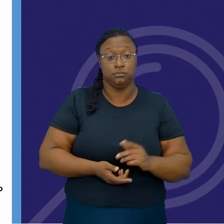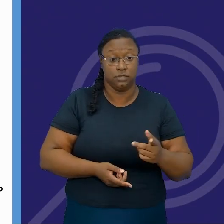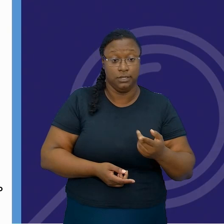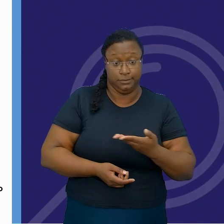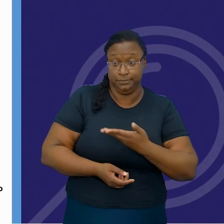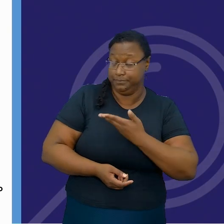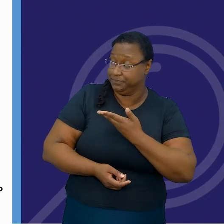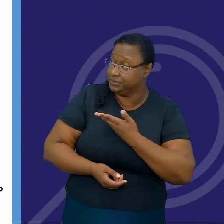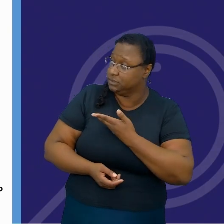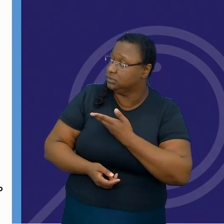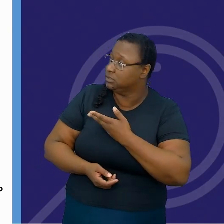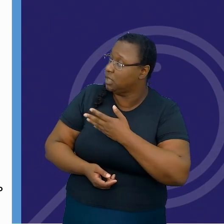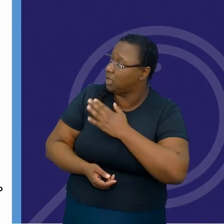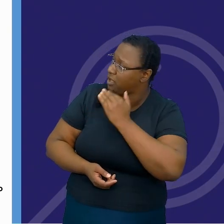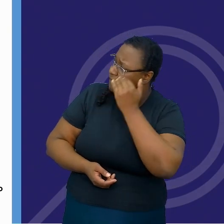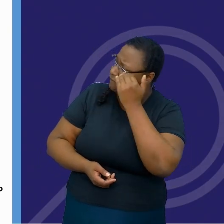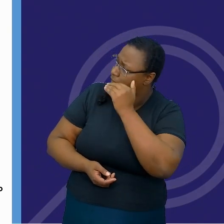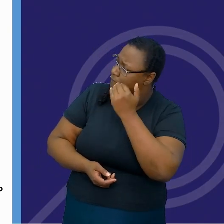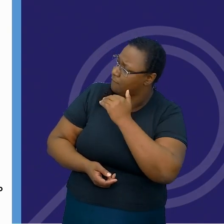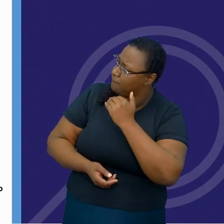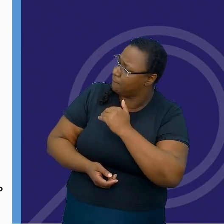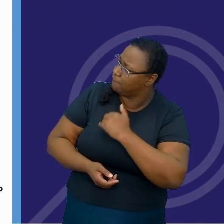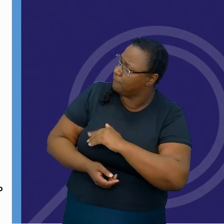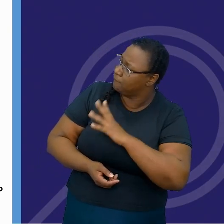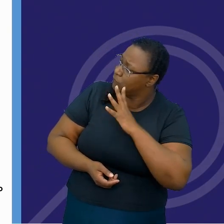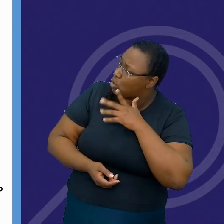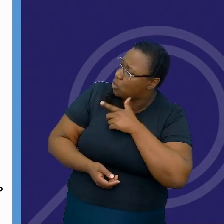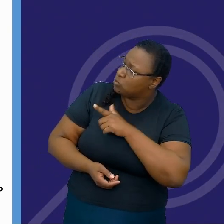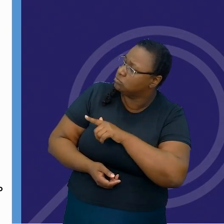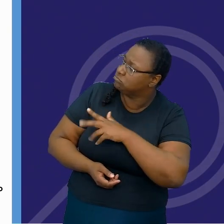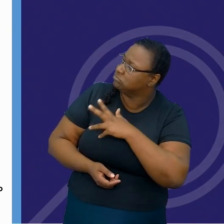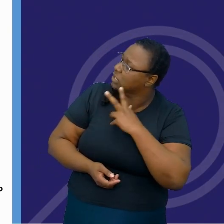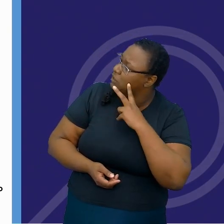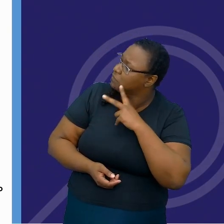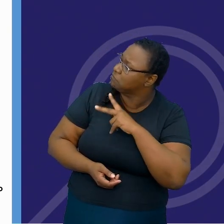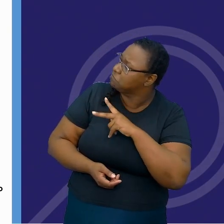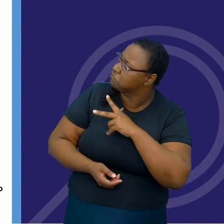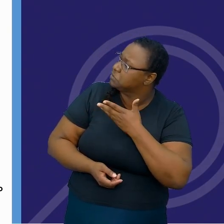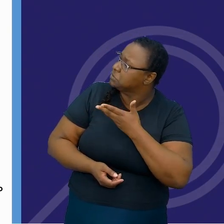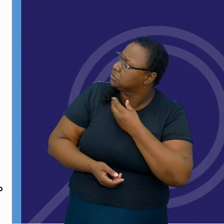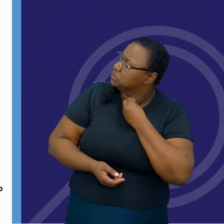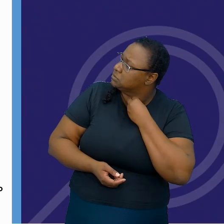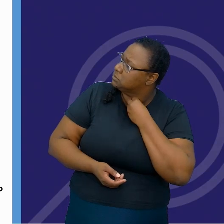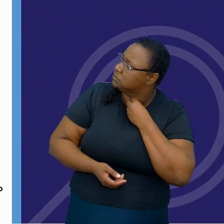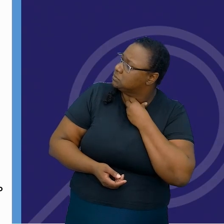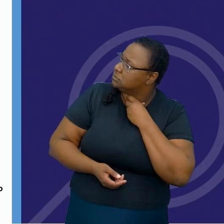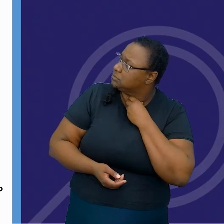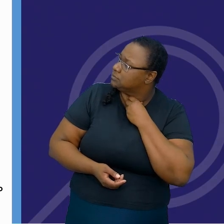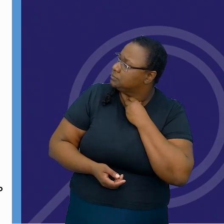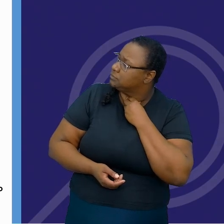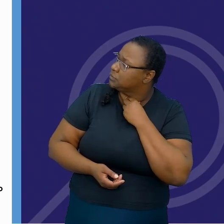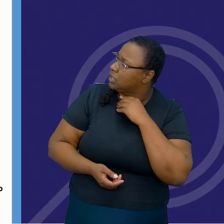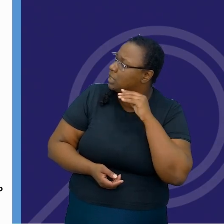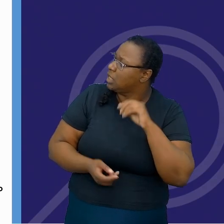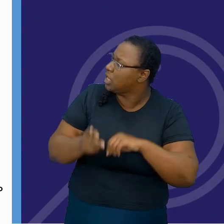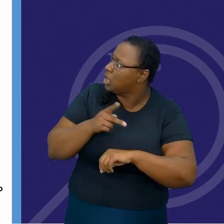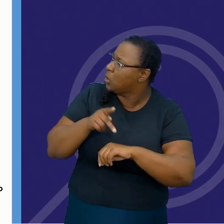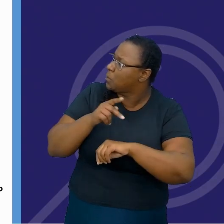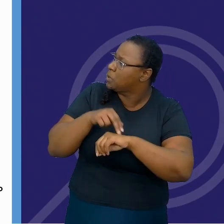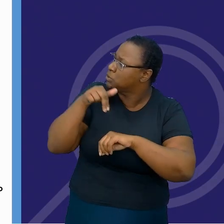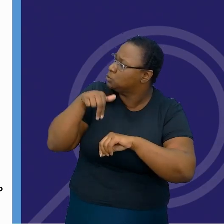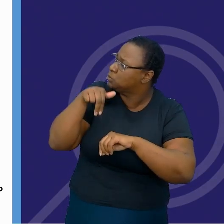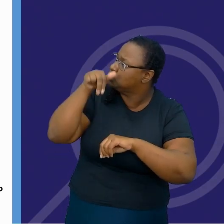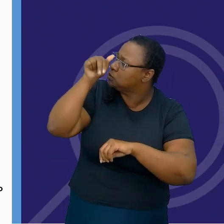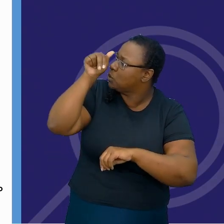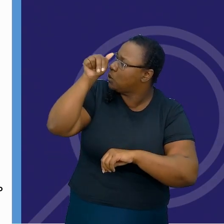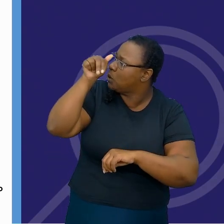tem informações gráficas. A gente consegue verificar, né, algumas coisas. Os países mais no hemisfério norte ali,